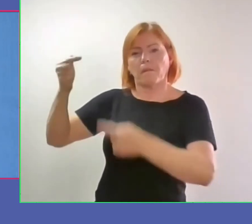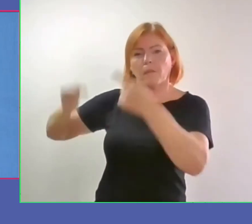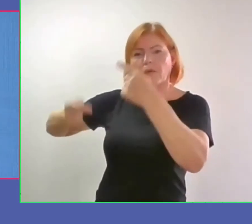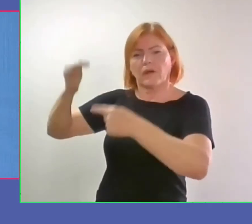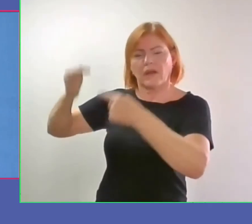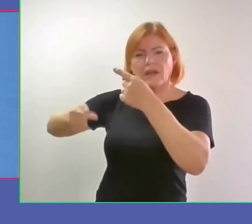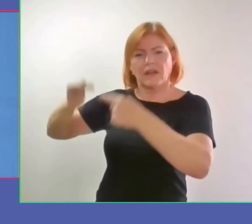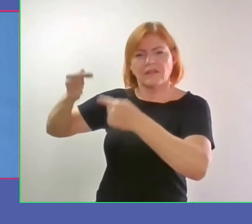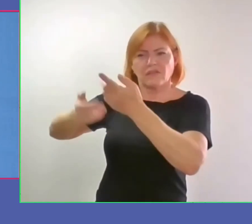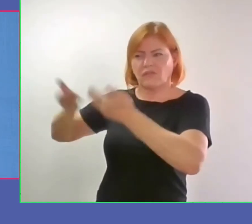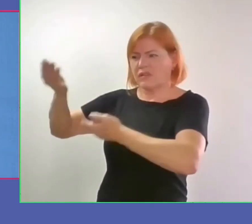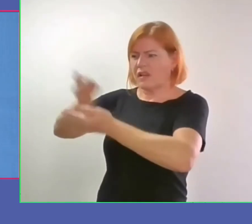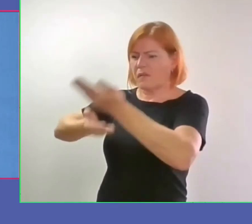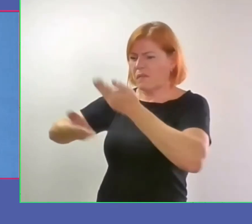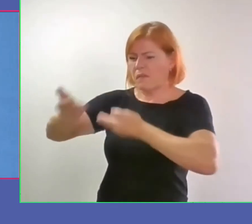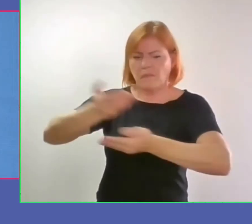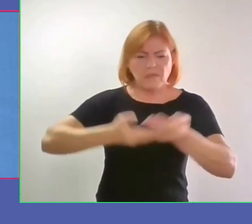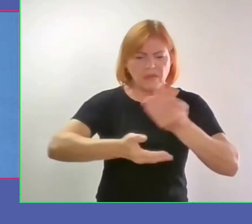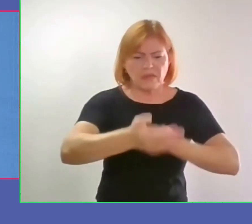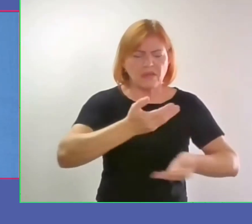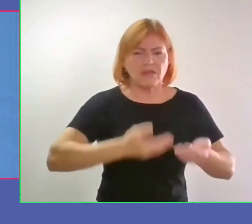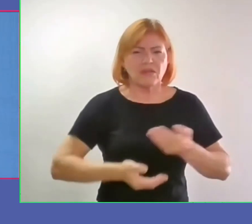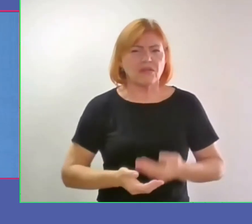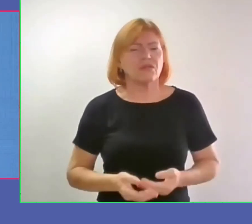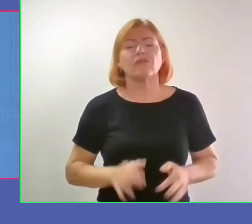seus irmãos, com suas irmãs, irmãos,